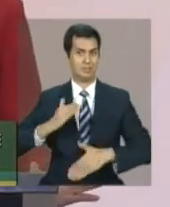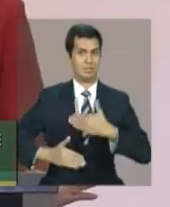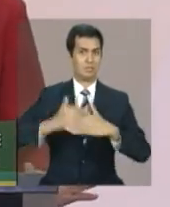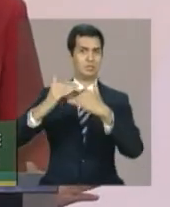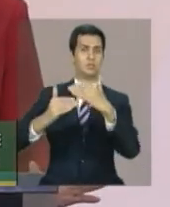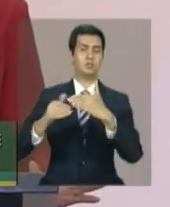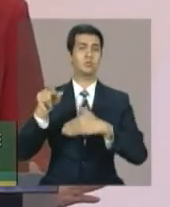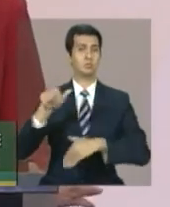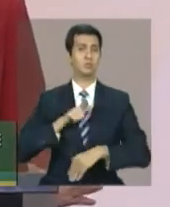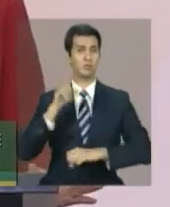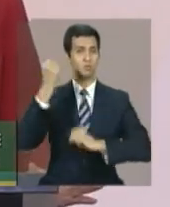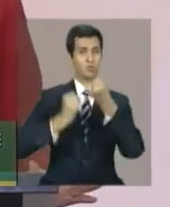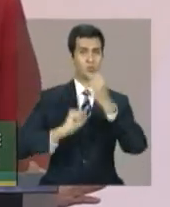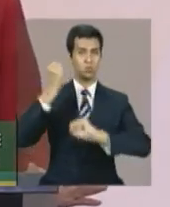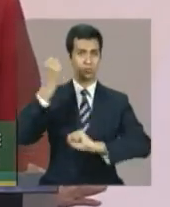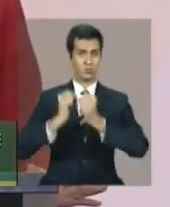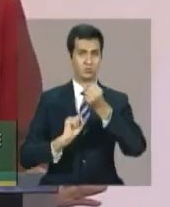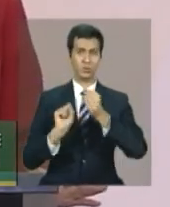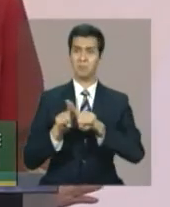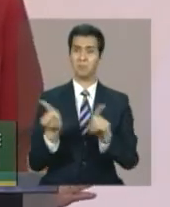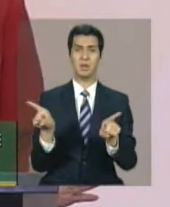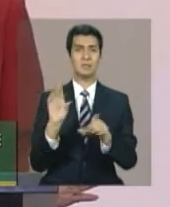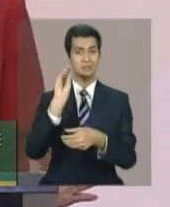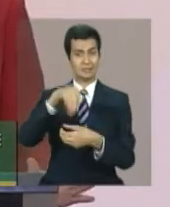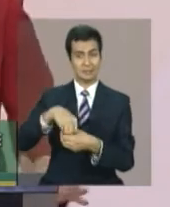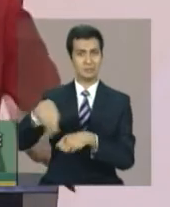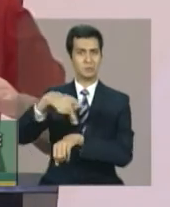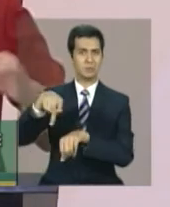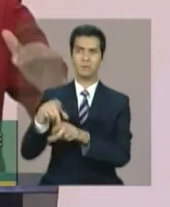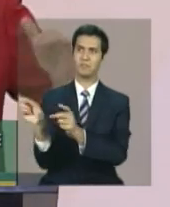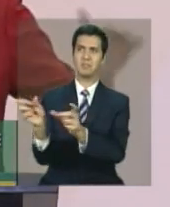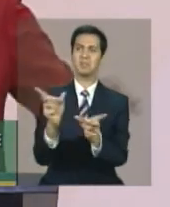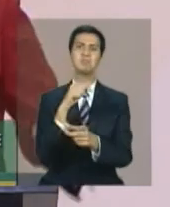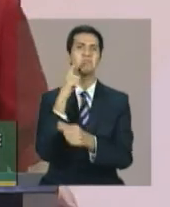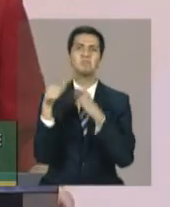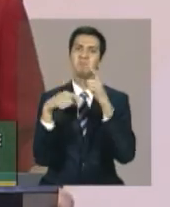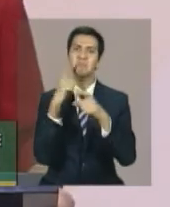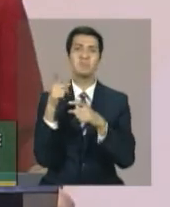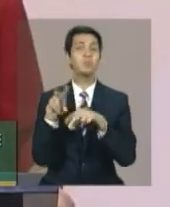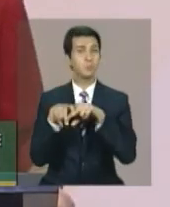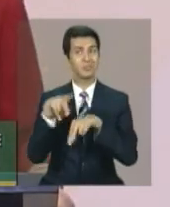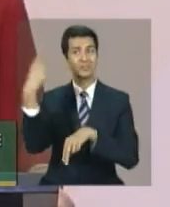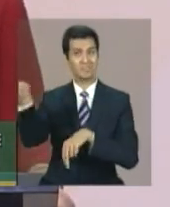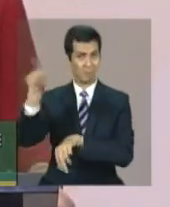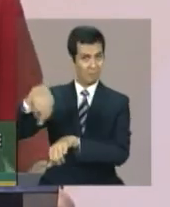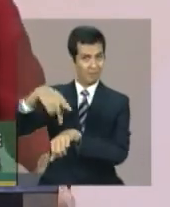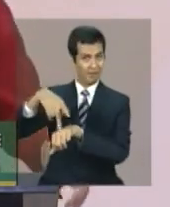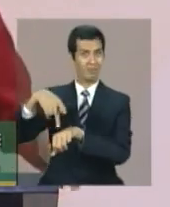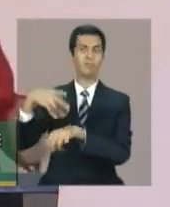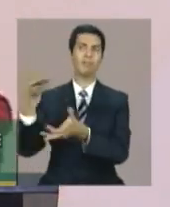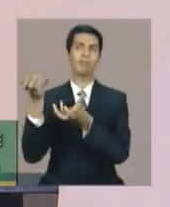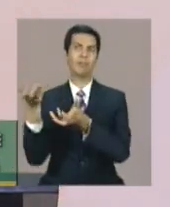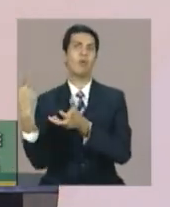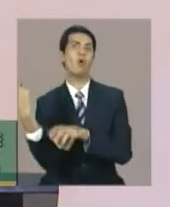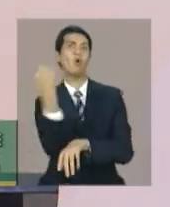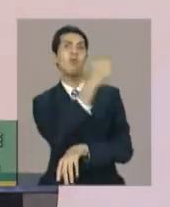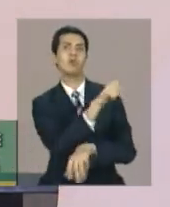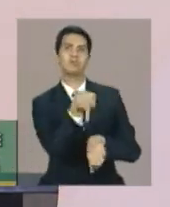indústrias manufatureiras sem mercado. Por isso, vão buscar aqueles mercados que